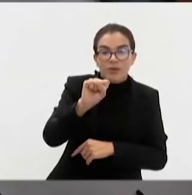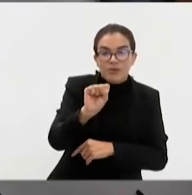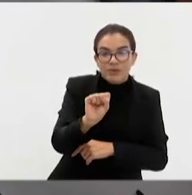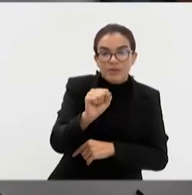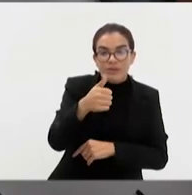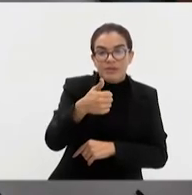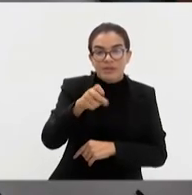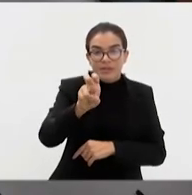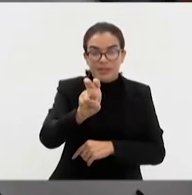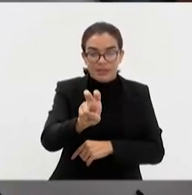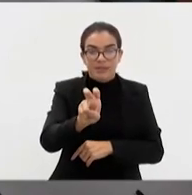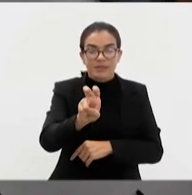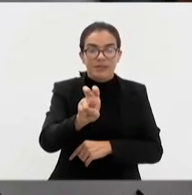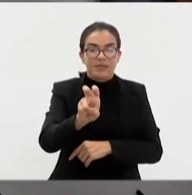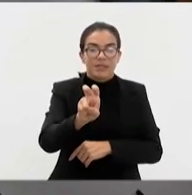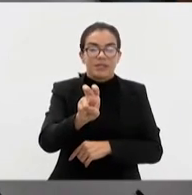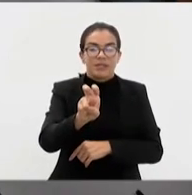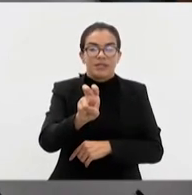1815